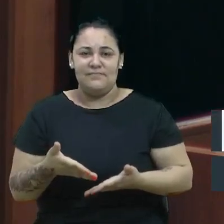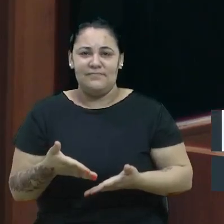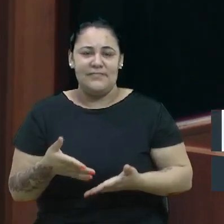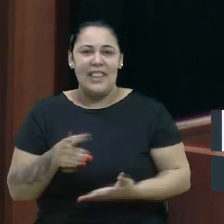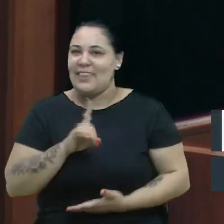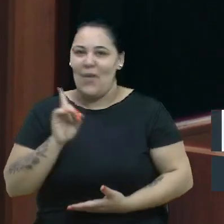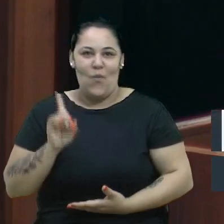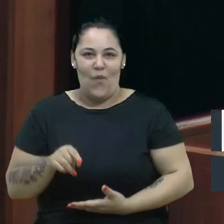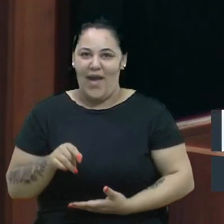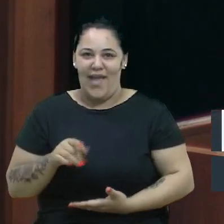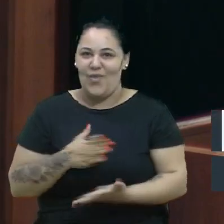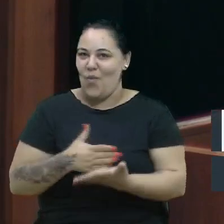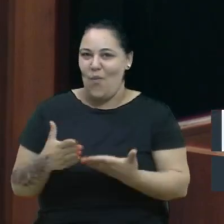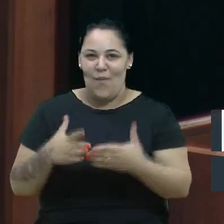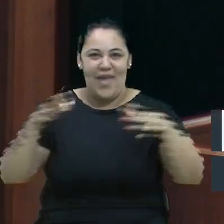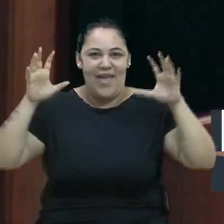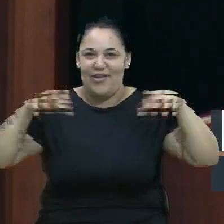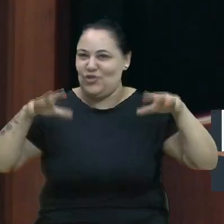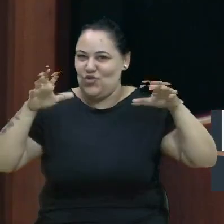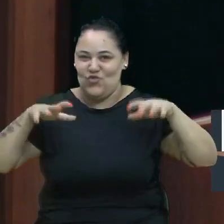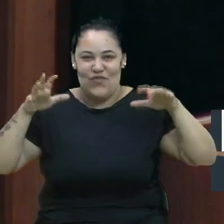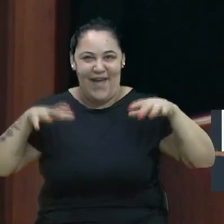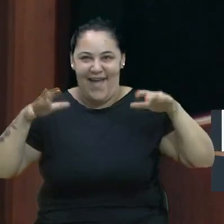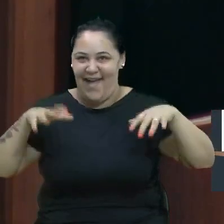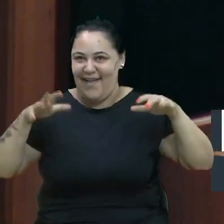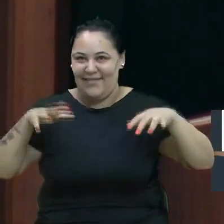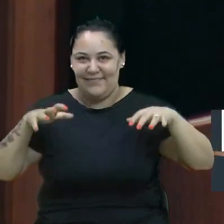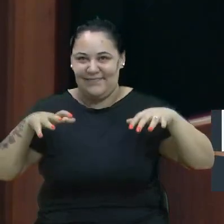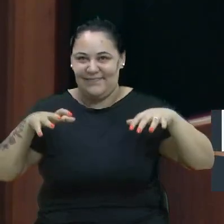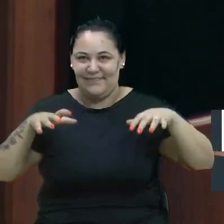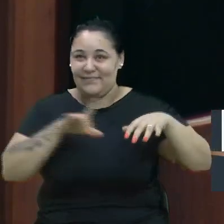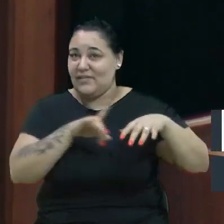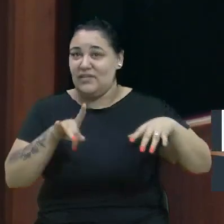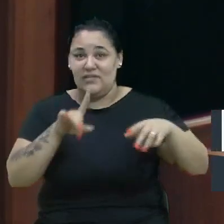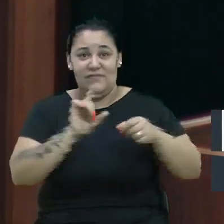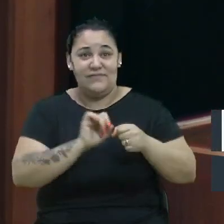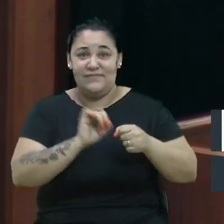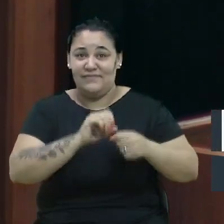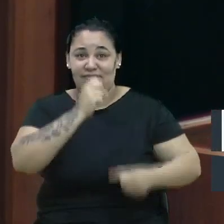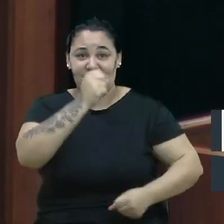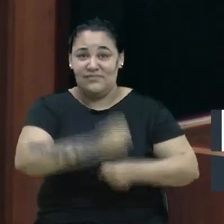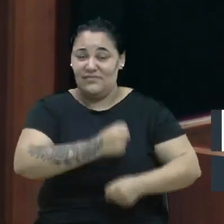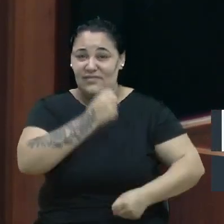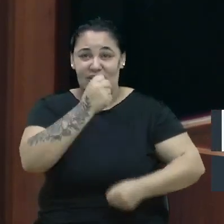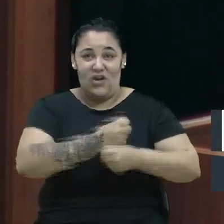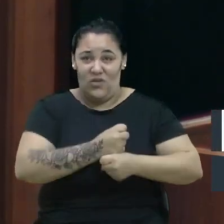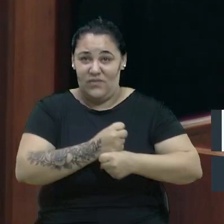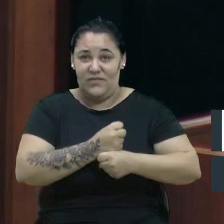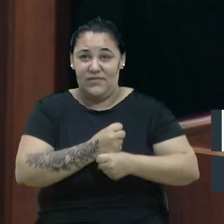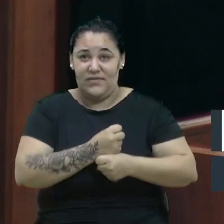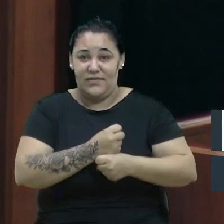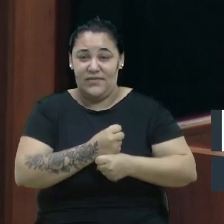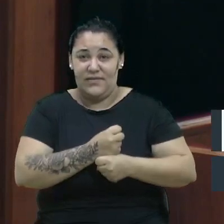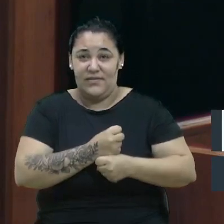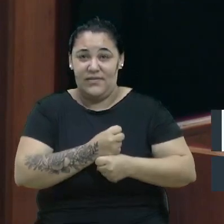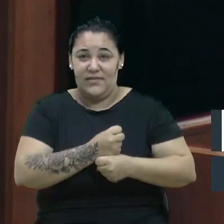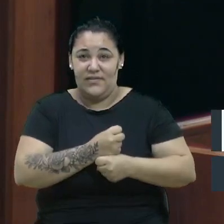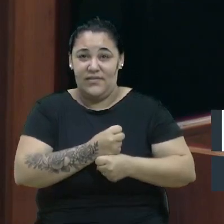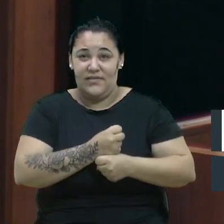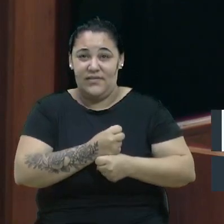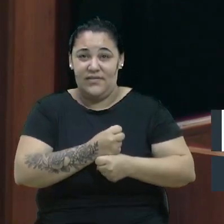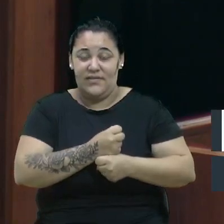início dessas chuvas. Elas não são realizadas, as obras não estão sendo realizadas, não estão